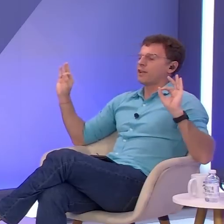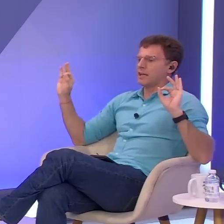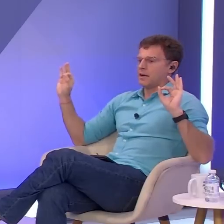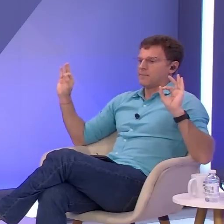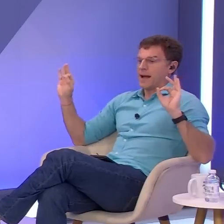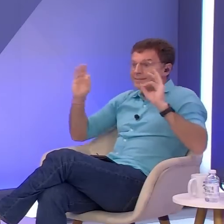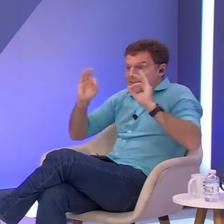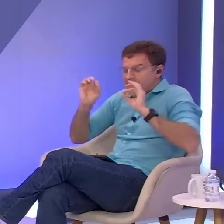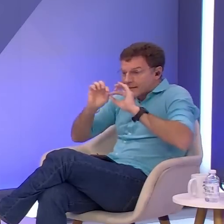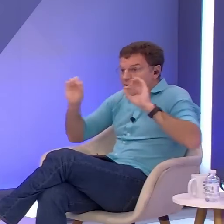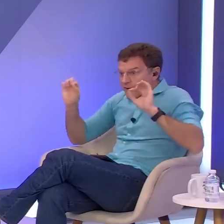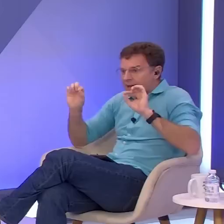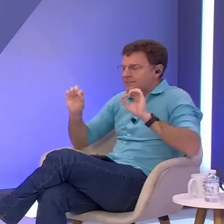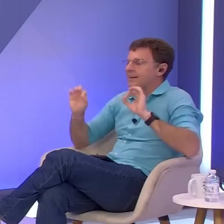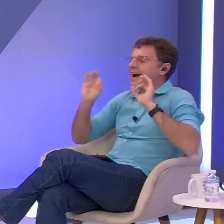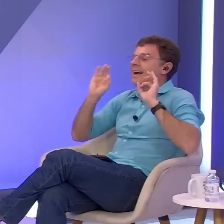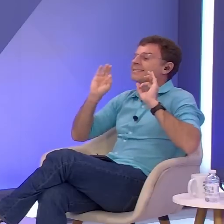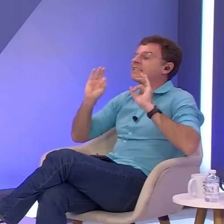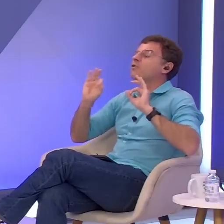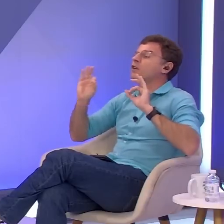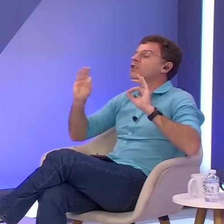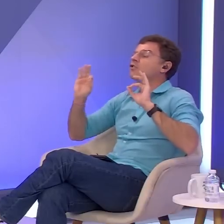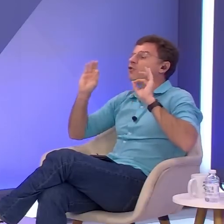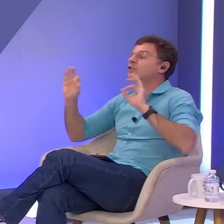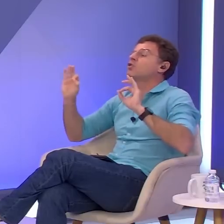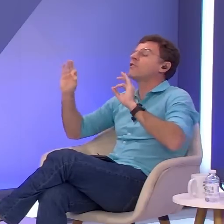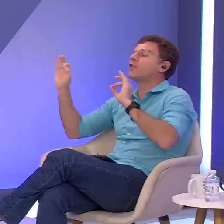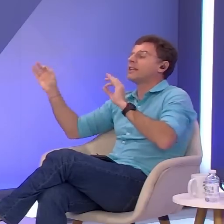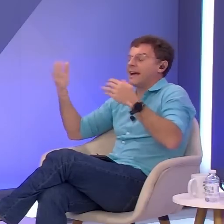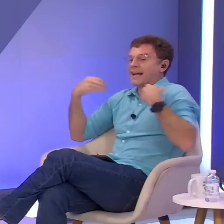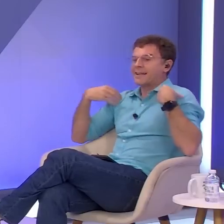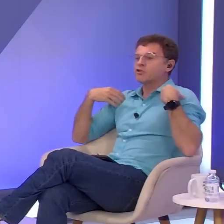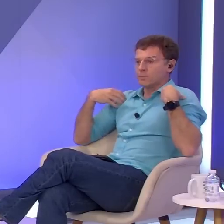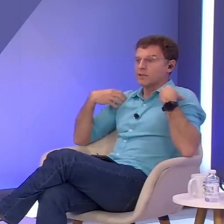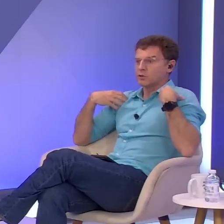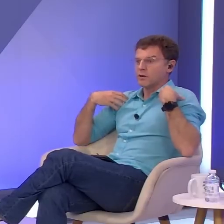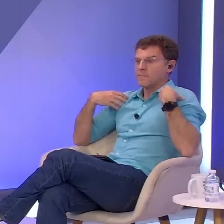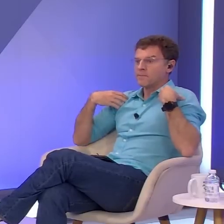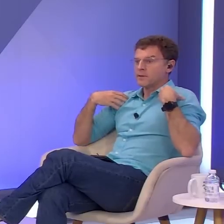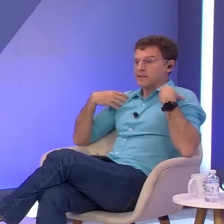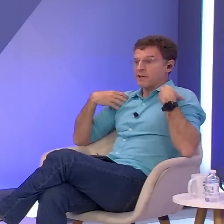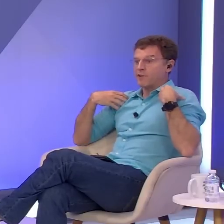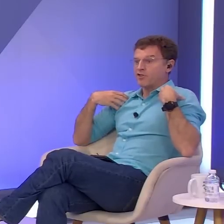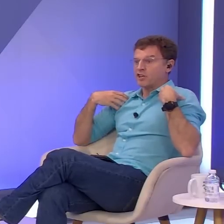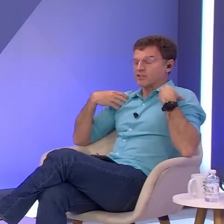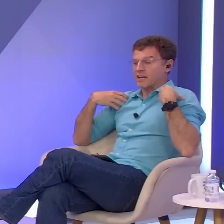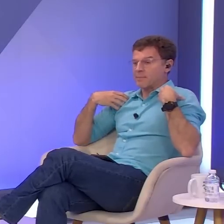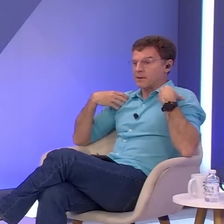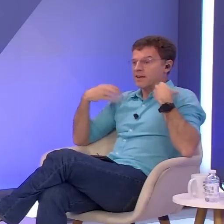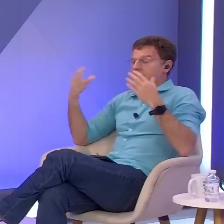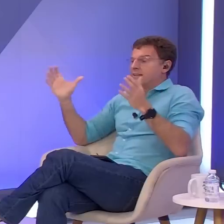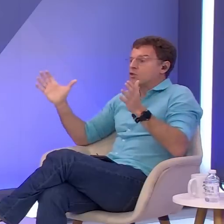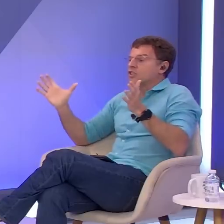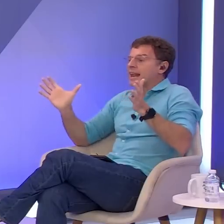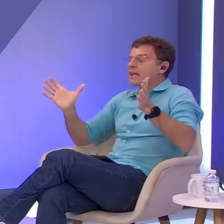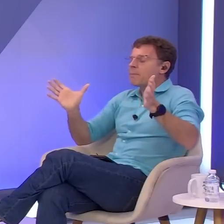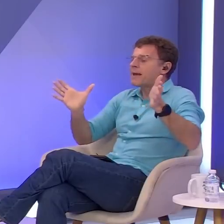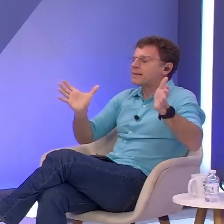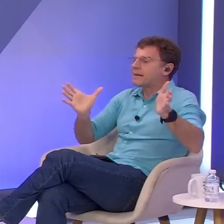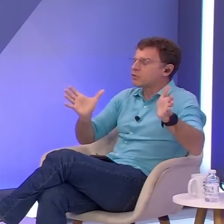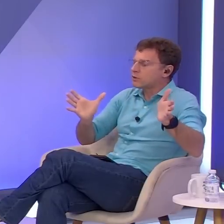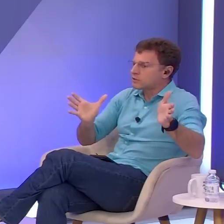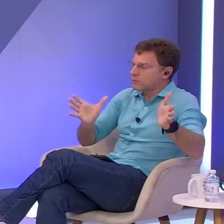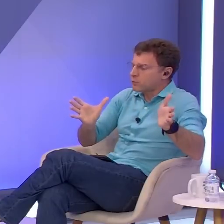difícil defender. Assim, essa frase, assim fica difícil defender, até assumindo que defendia sempre. Então, será